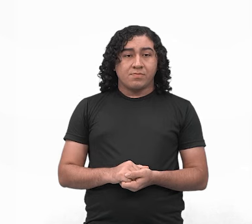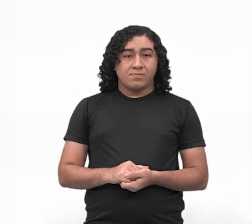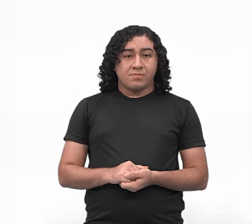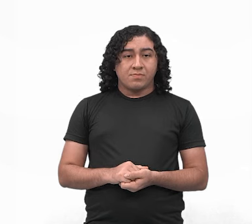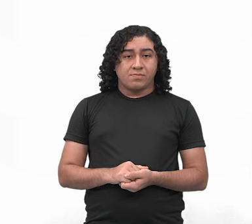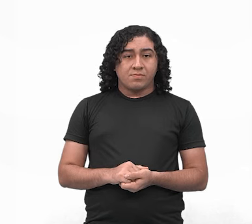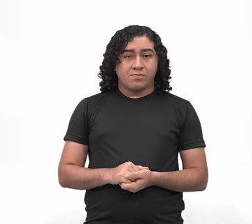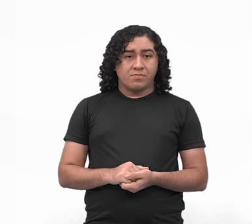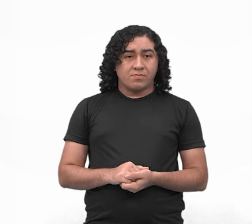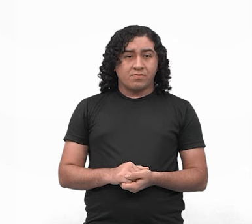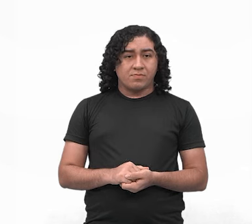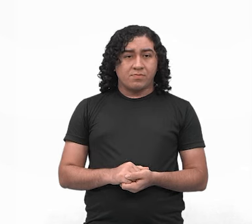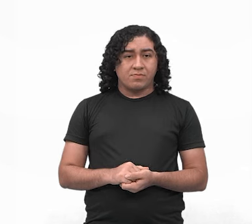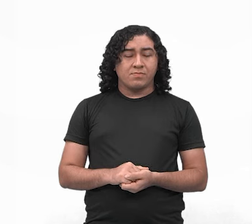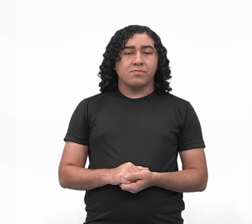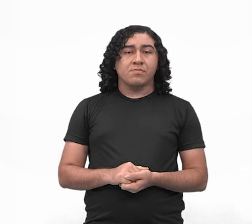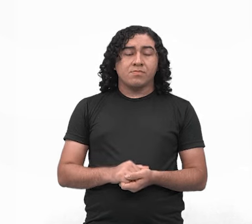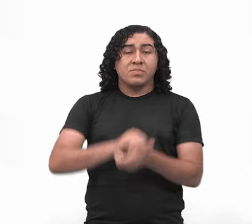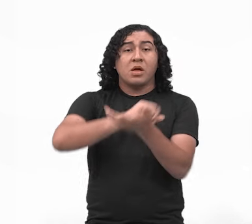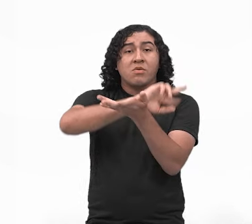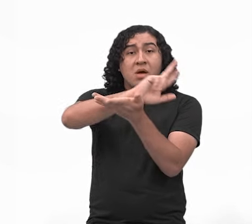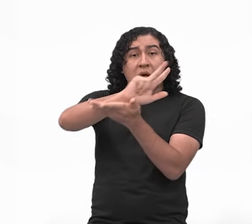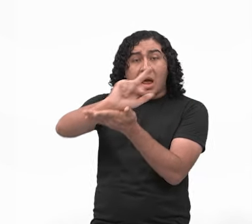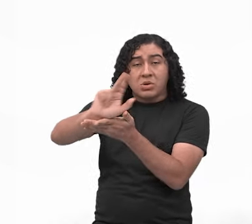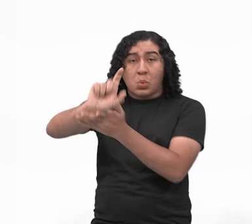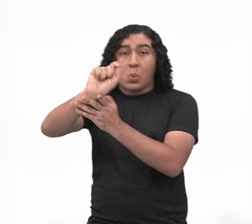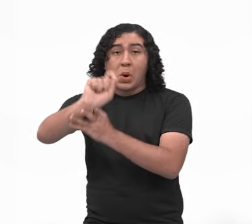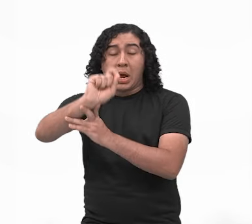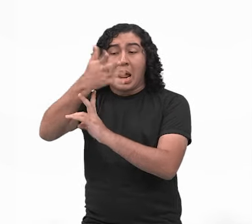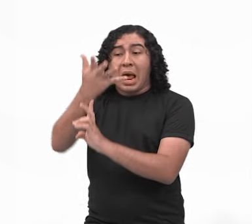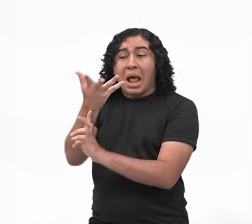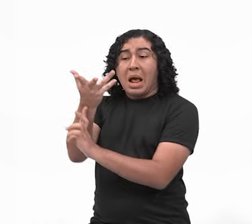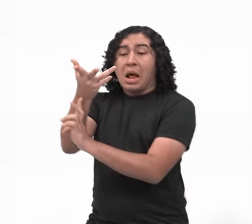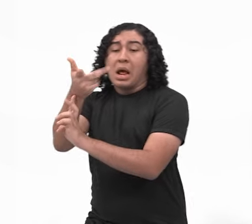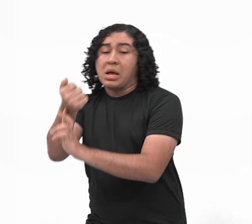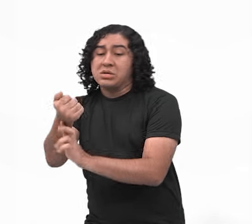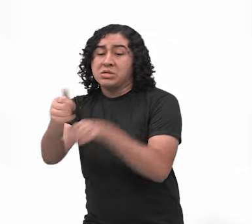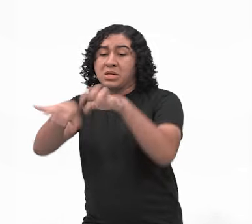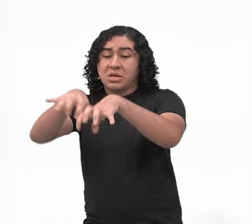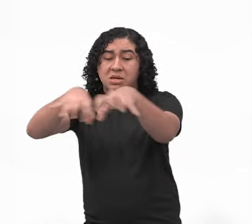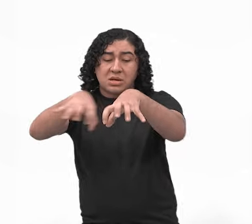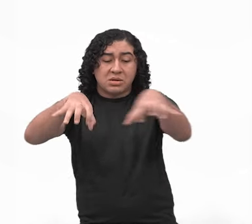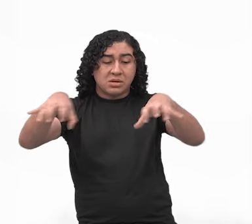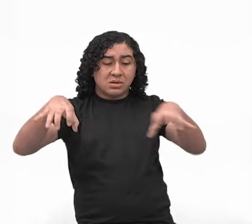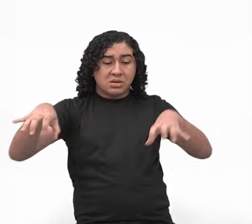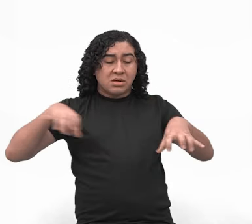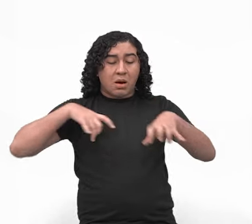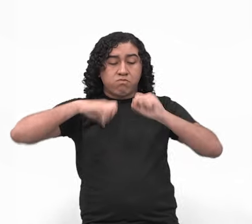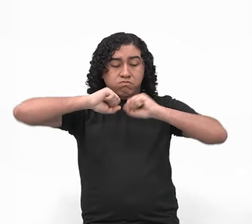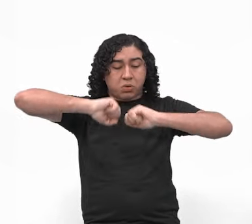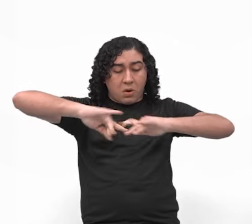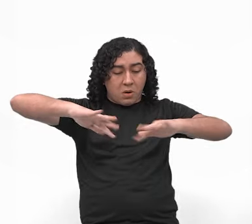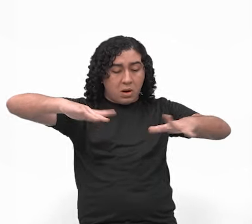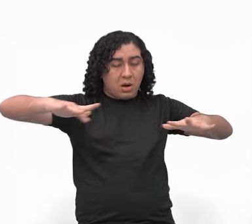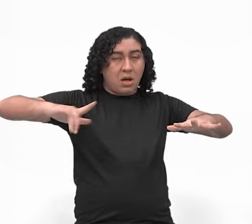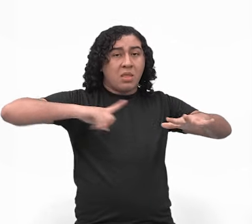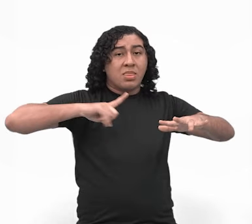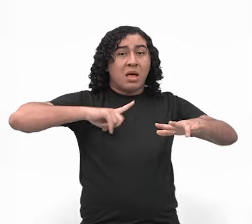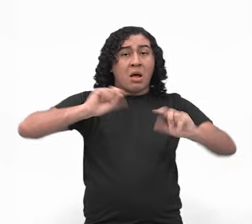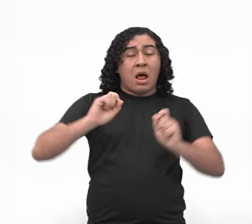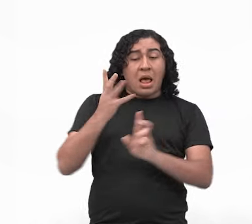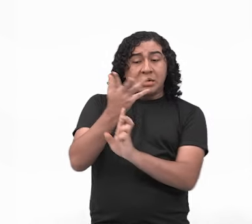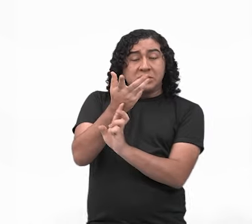né, artísticas muitas vezes se tornam mais fluidas e muitos artistas incorporam elementos de